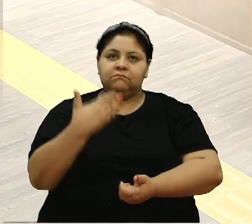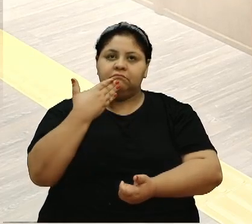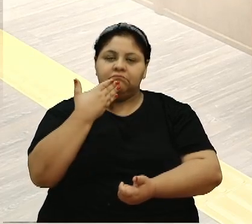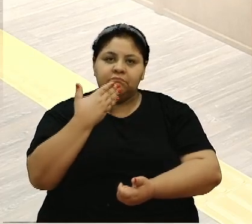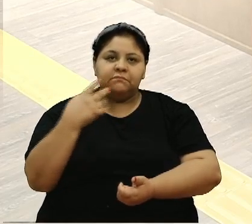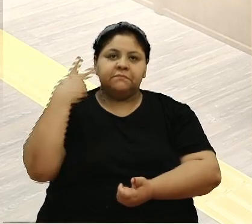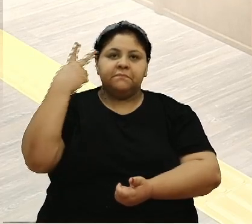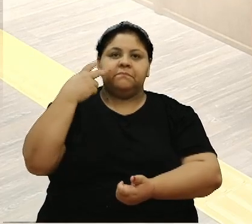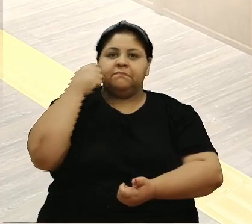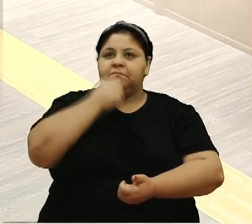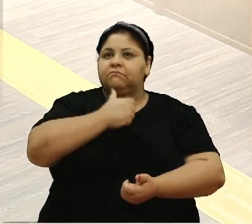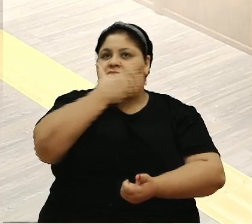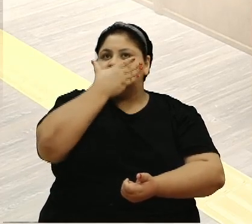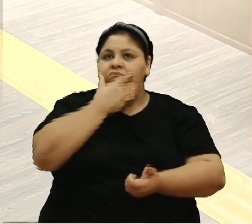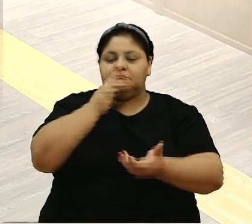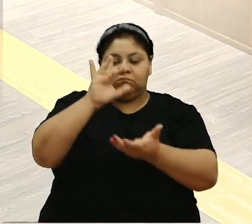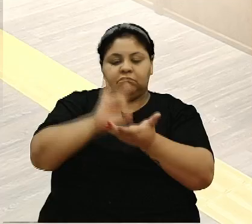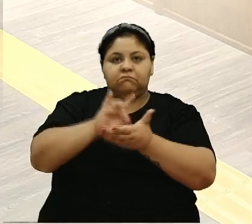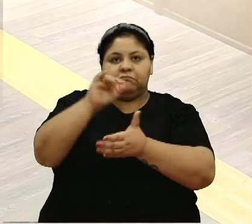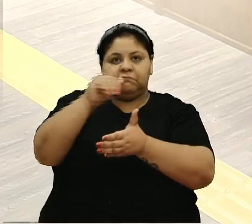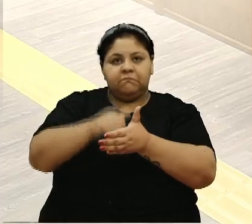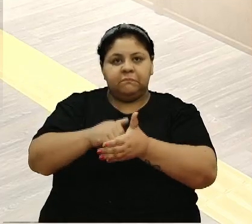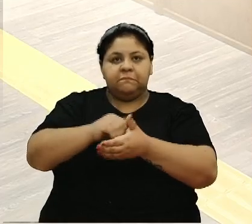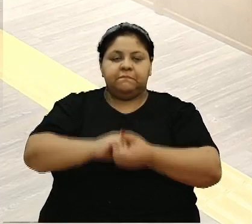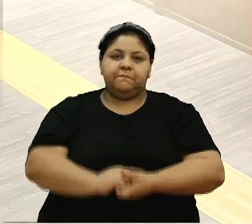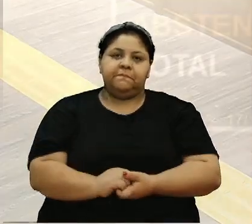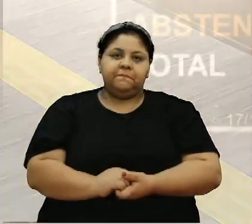Solicito aos vereadores e vereadoras que registrem seus votos.